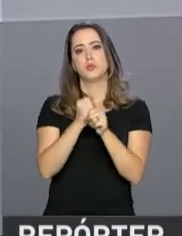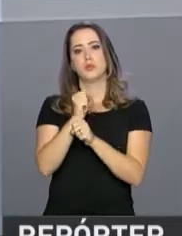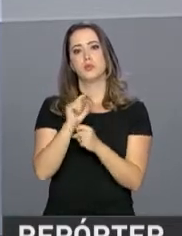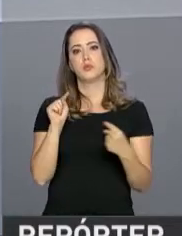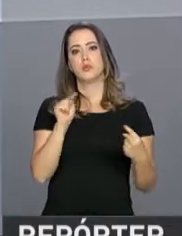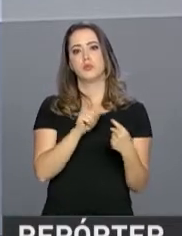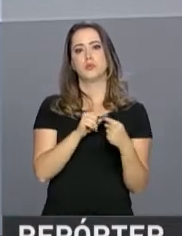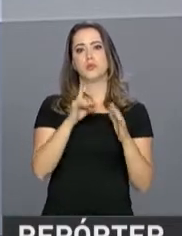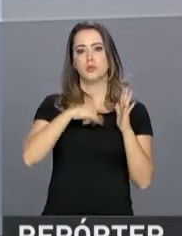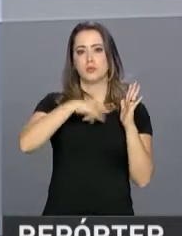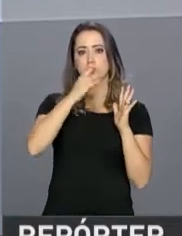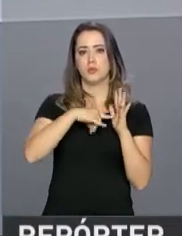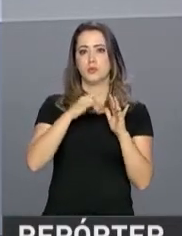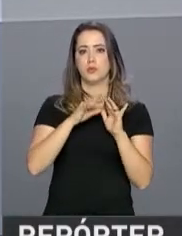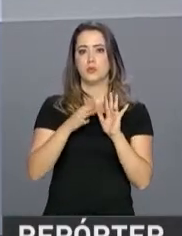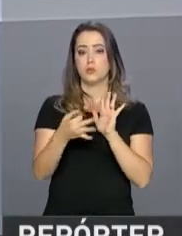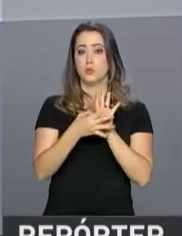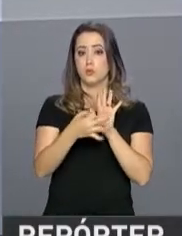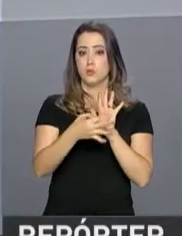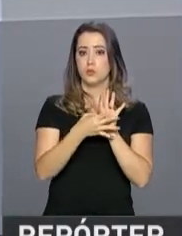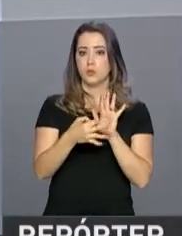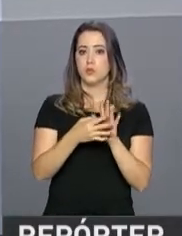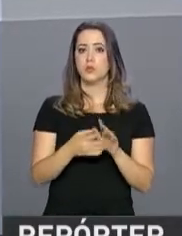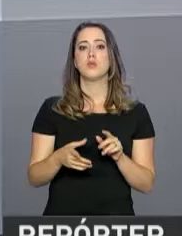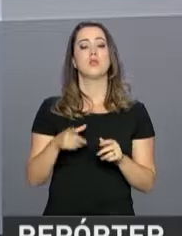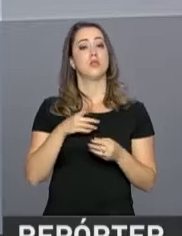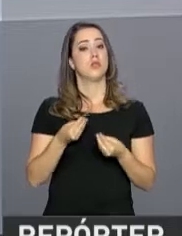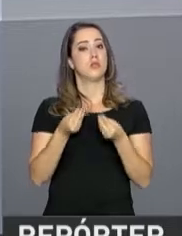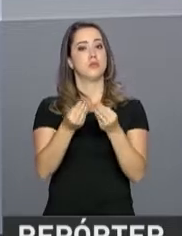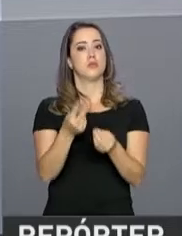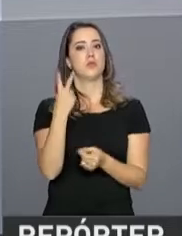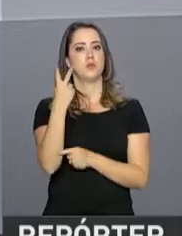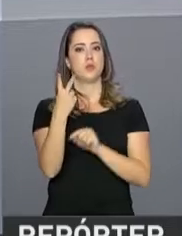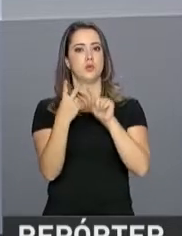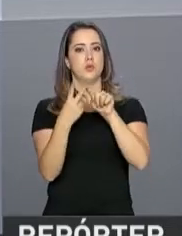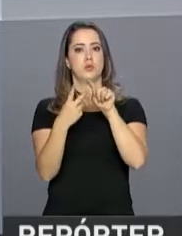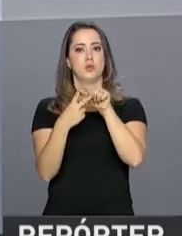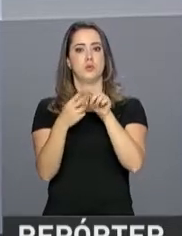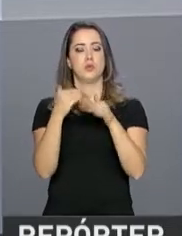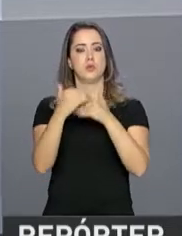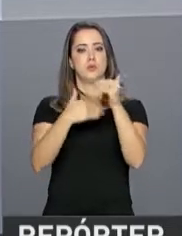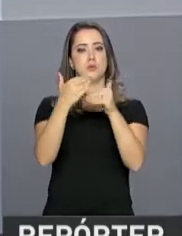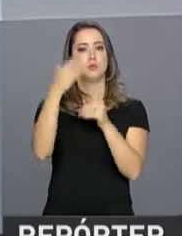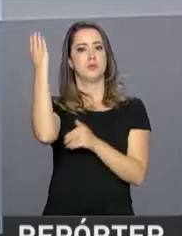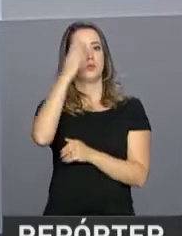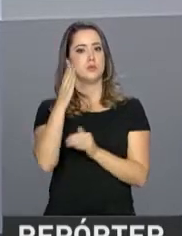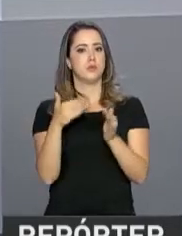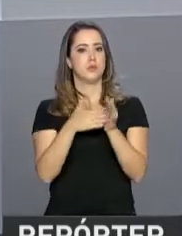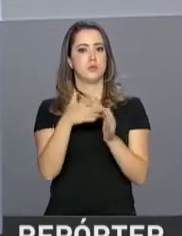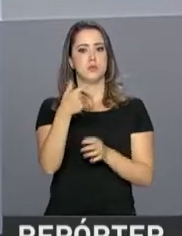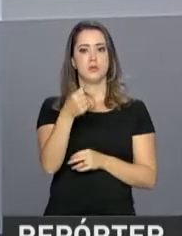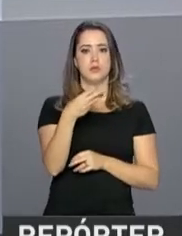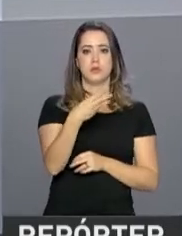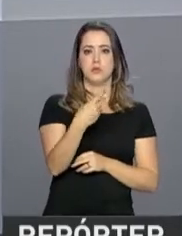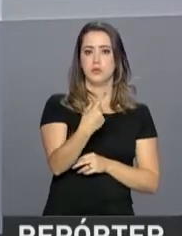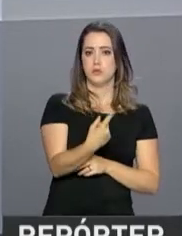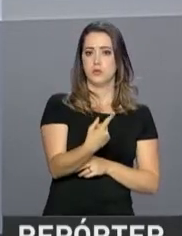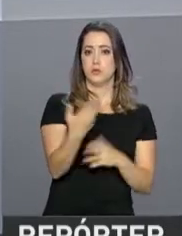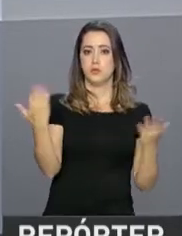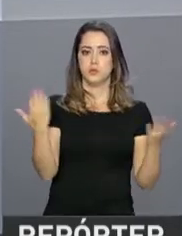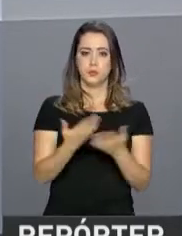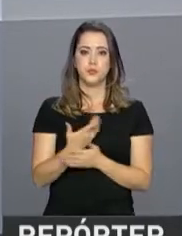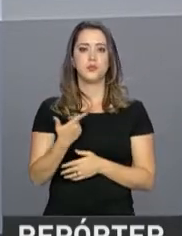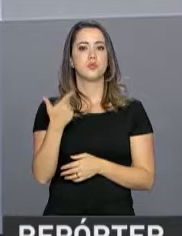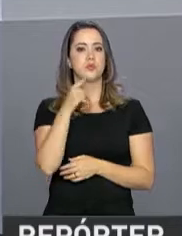esse é o objetivo de um documento que está em consulta pública e traz dois cenários de crescimento do brasil até 2031 e agora